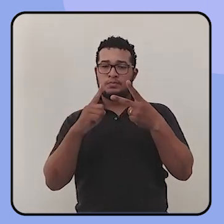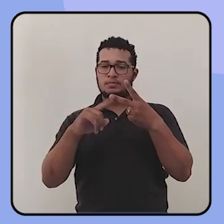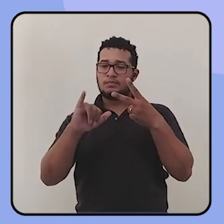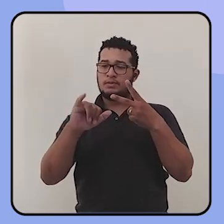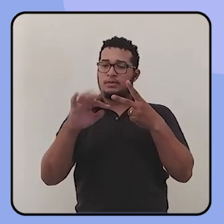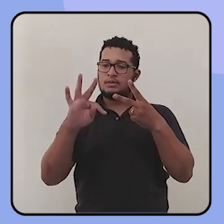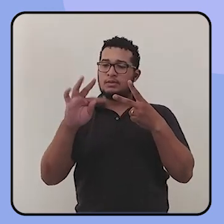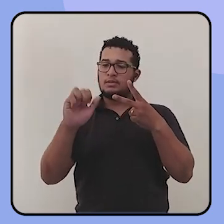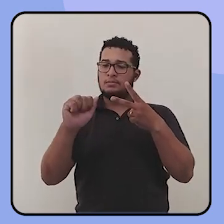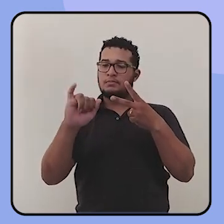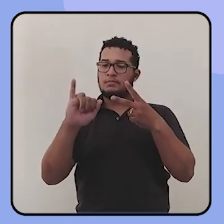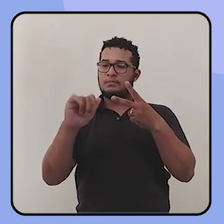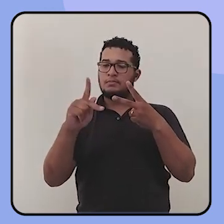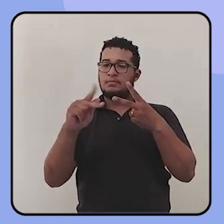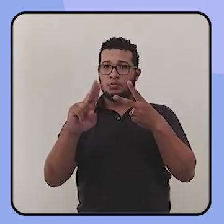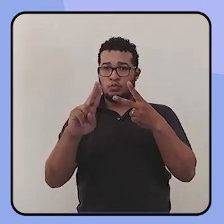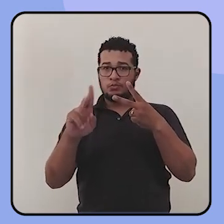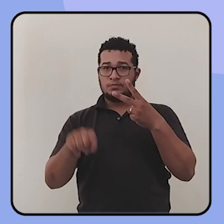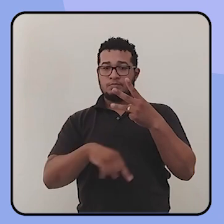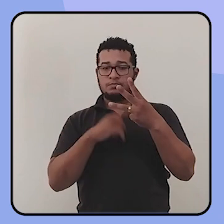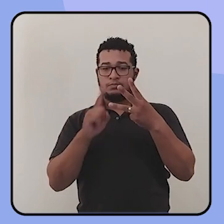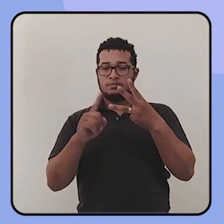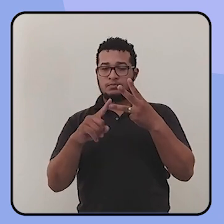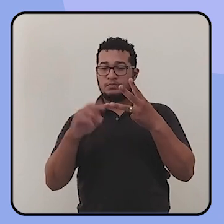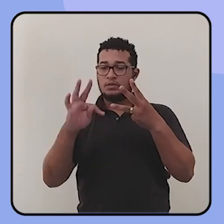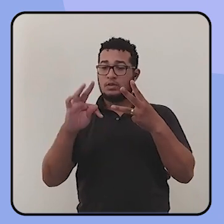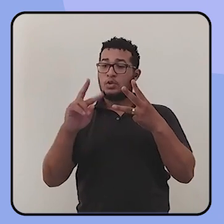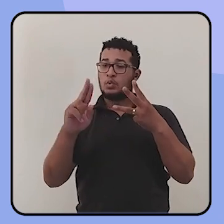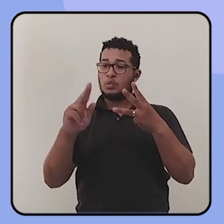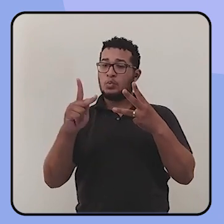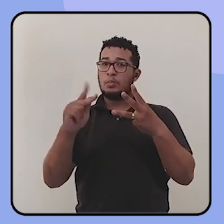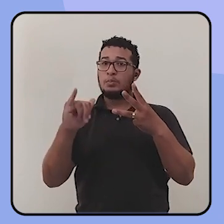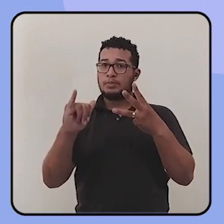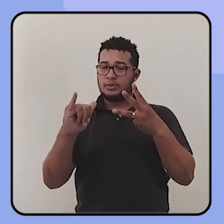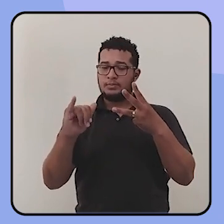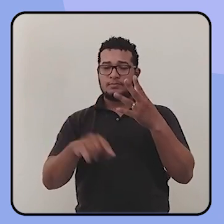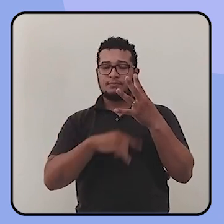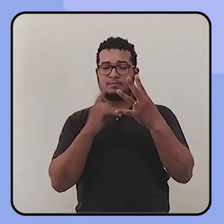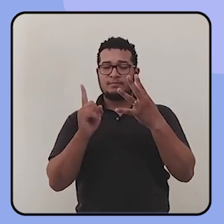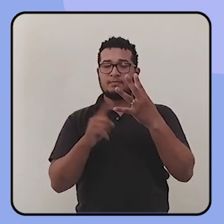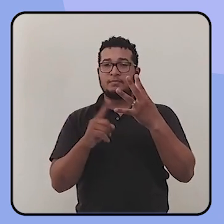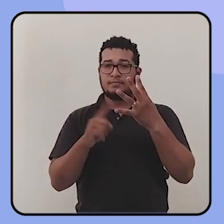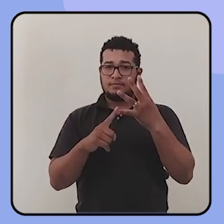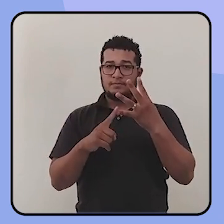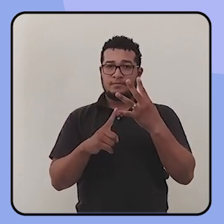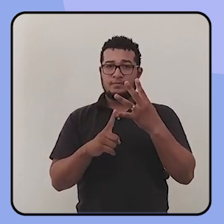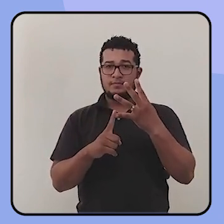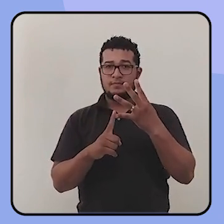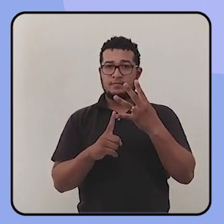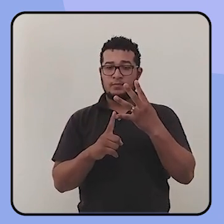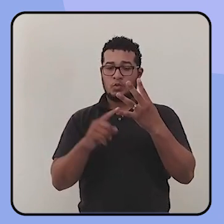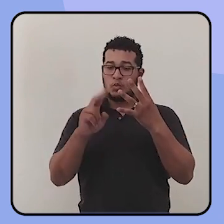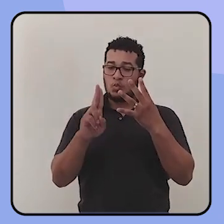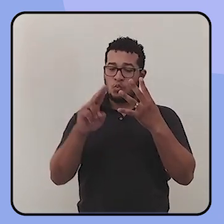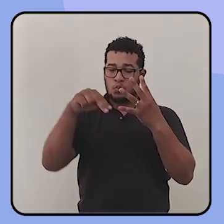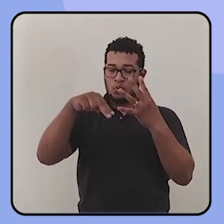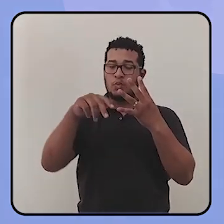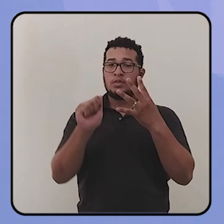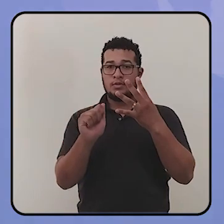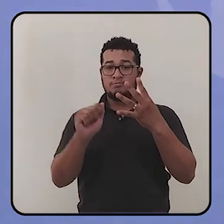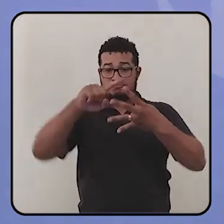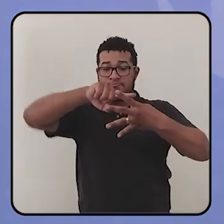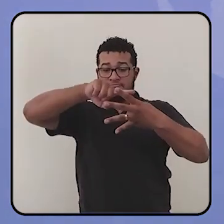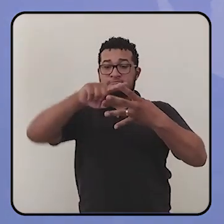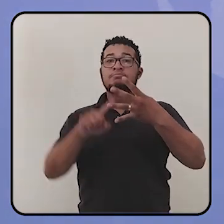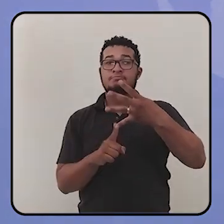Itaipu, temos também a tradição Tupi-Guarani e temos a tradição Una. Dessas